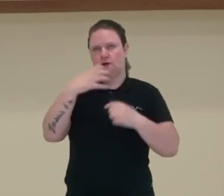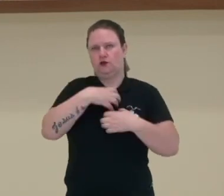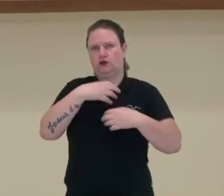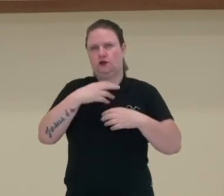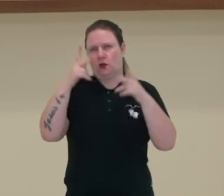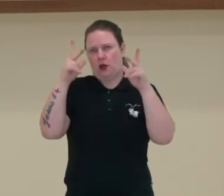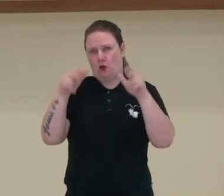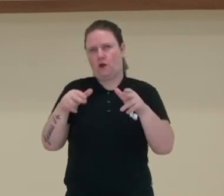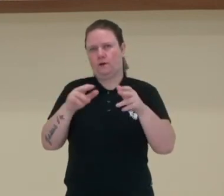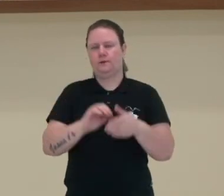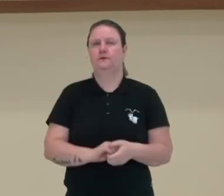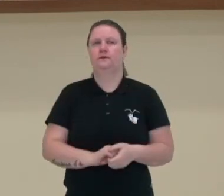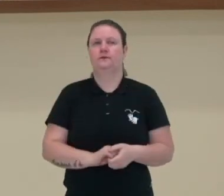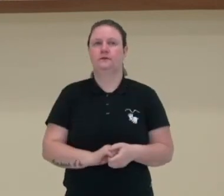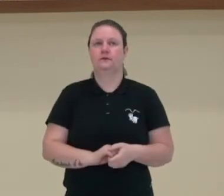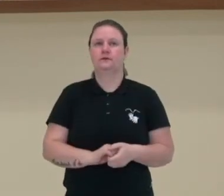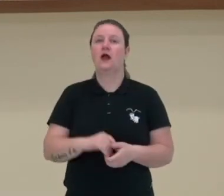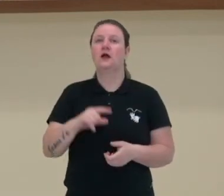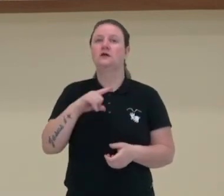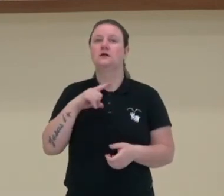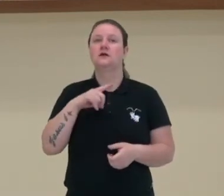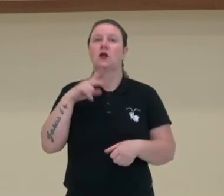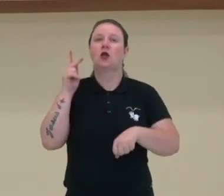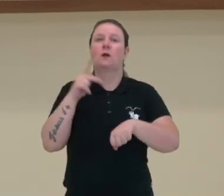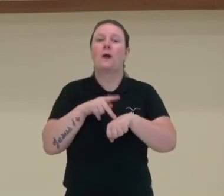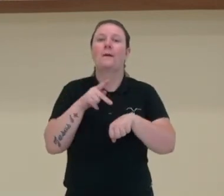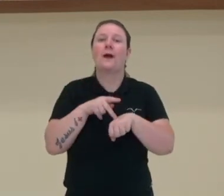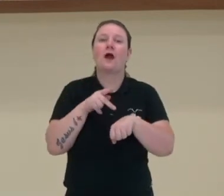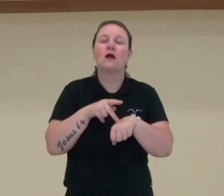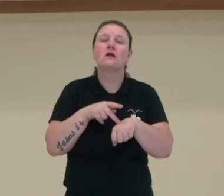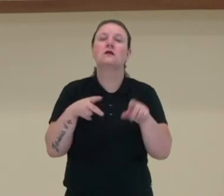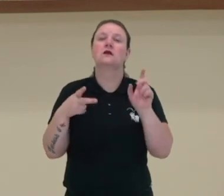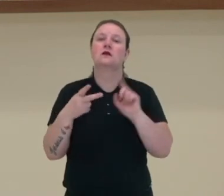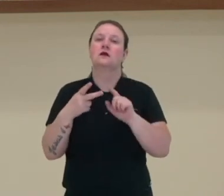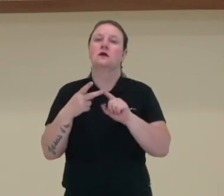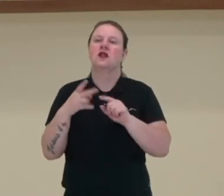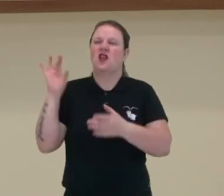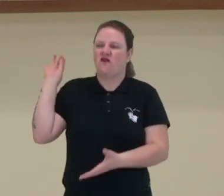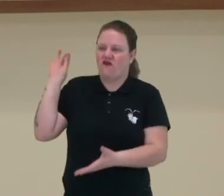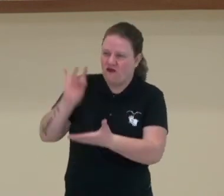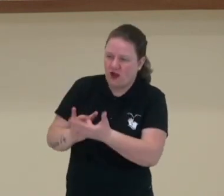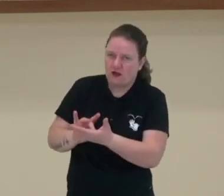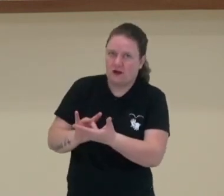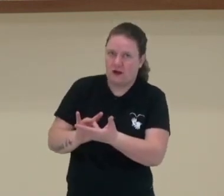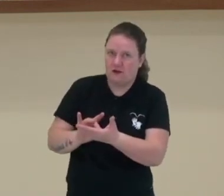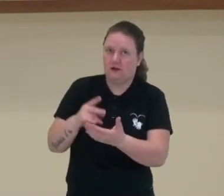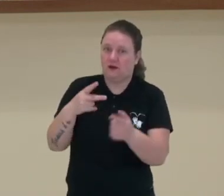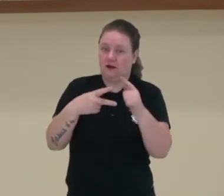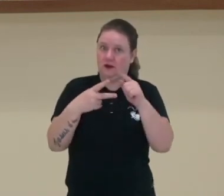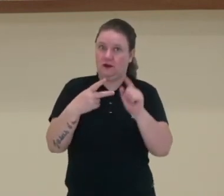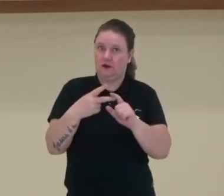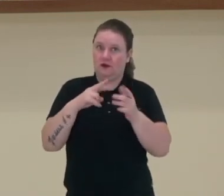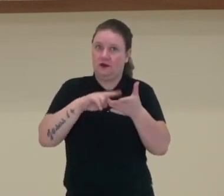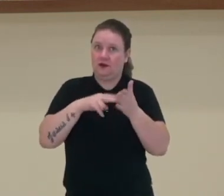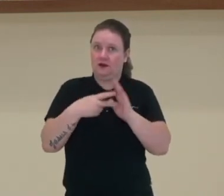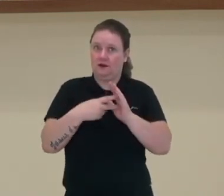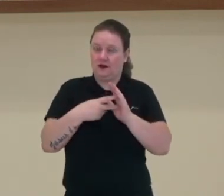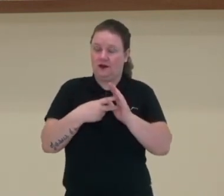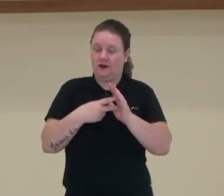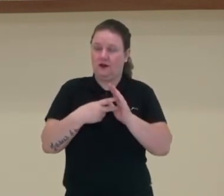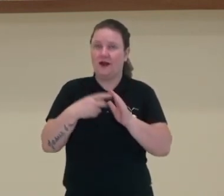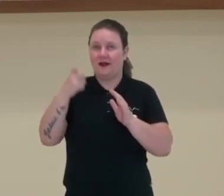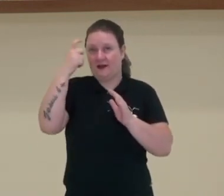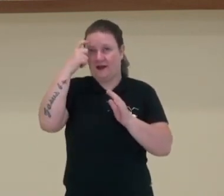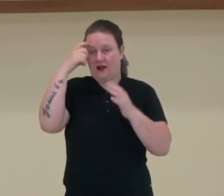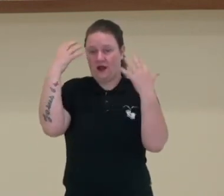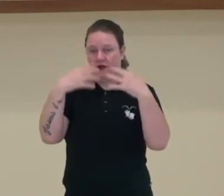concreto de concreto mesmo, e ali o virando concreto de se concretizar, de virar verdade. Quero que você reflita sobre isso,